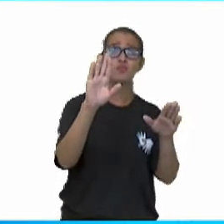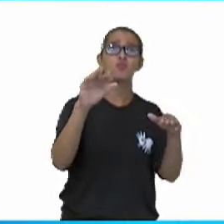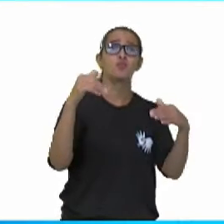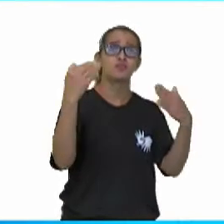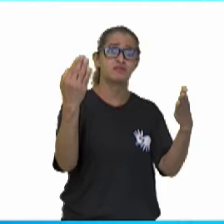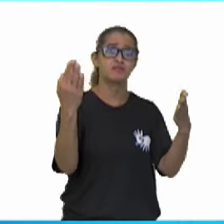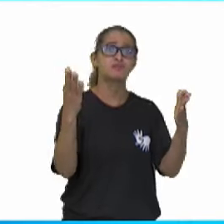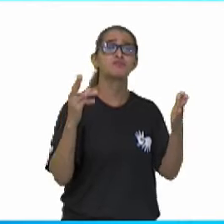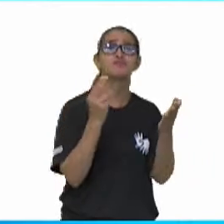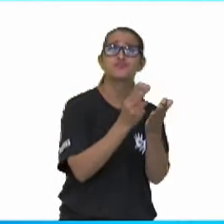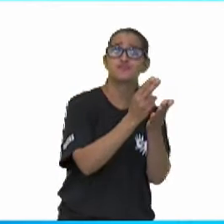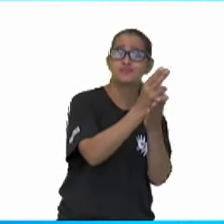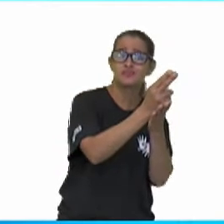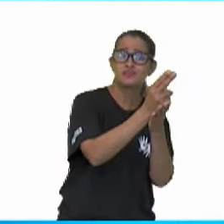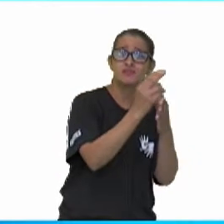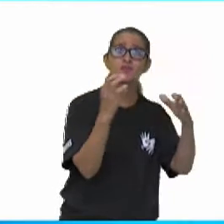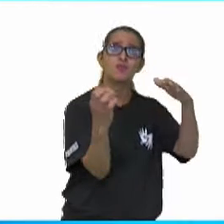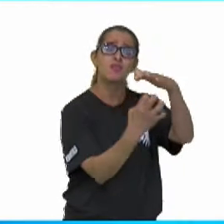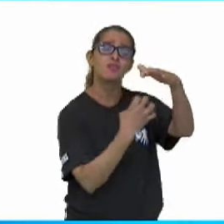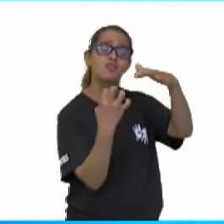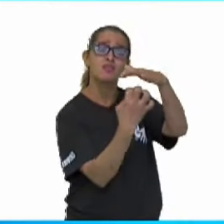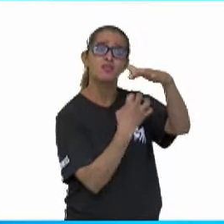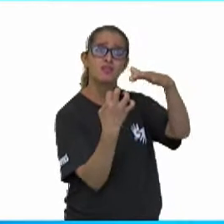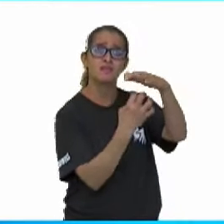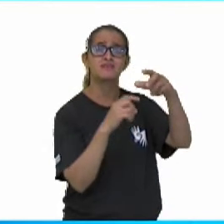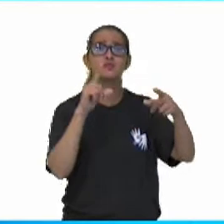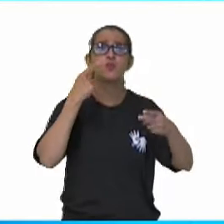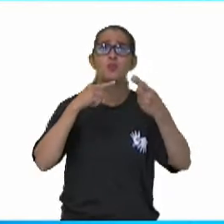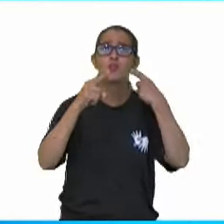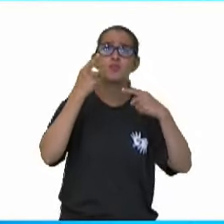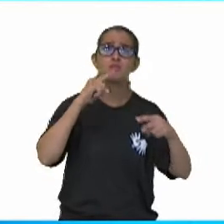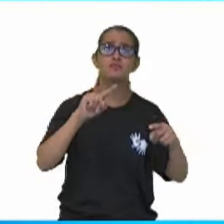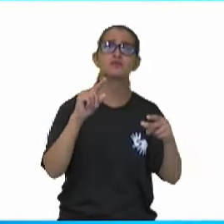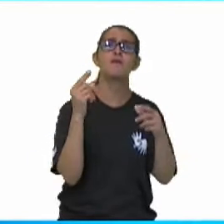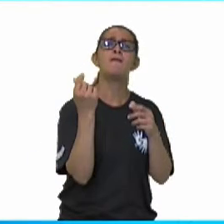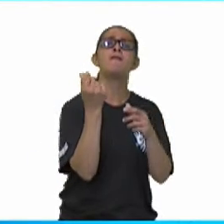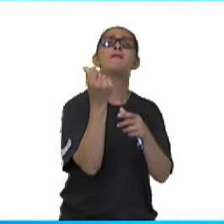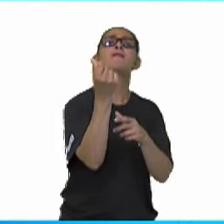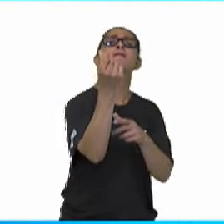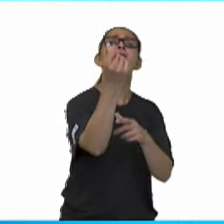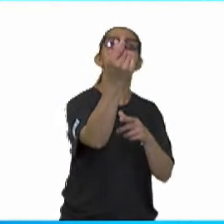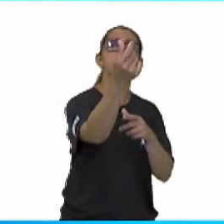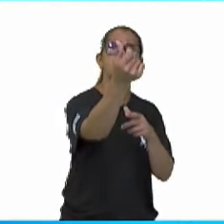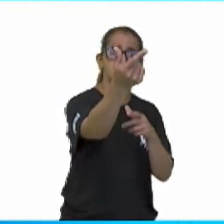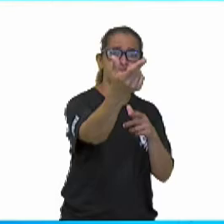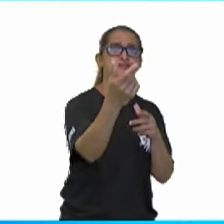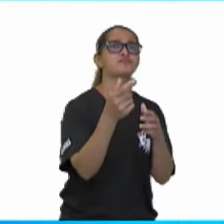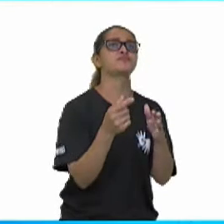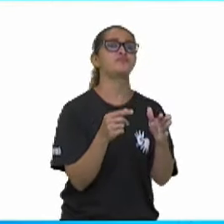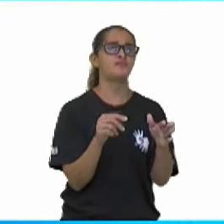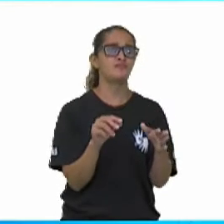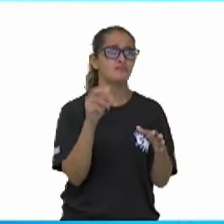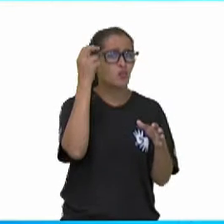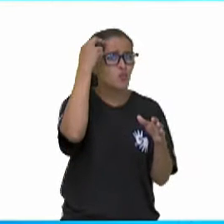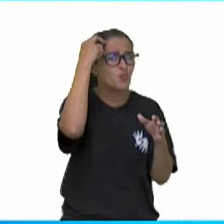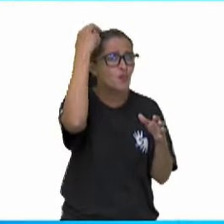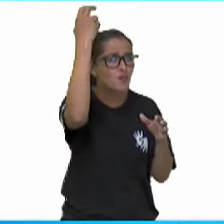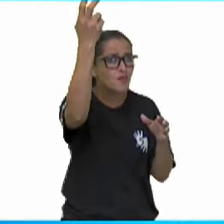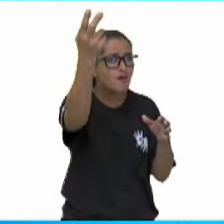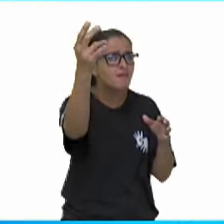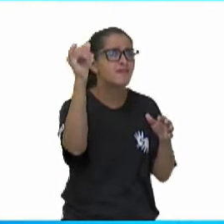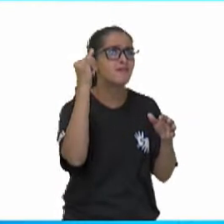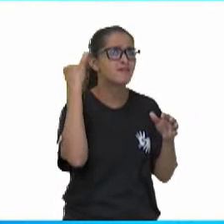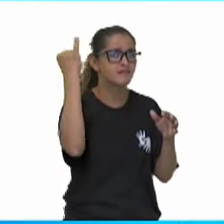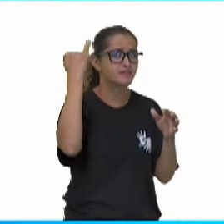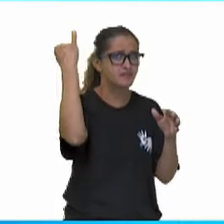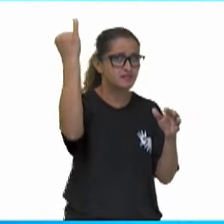move milhões de dólares por ano, sendo uma parte destacada do negócio cultural em todo o mundo, mas